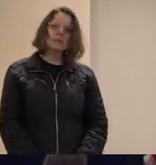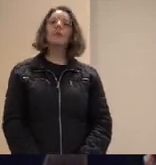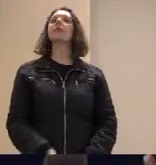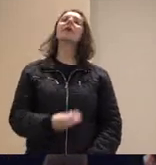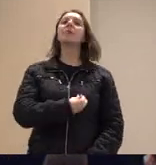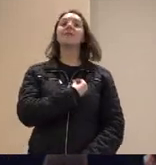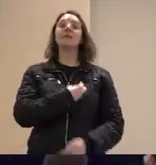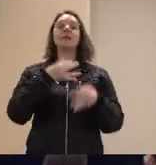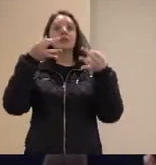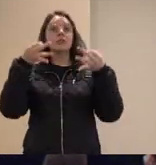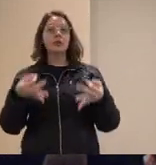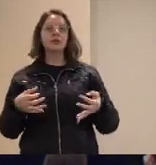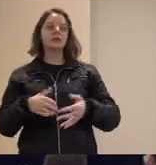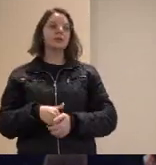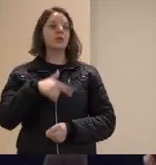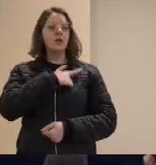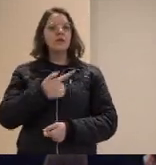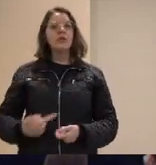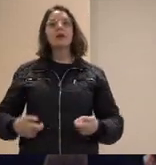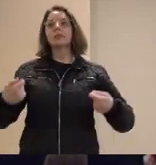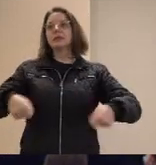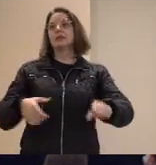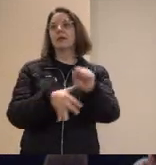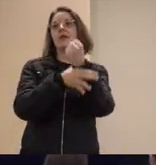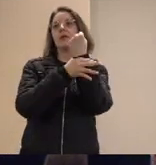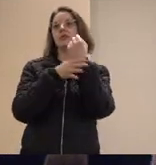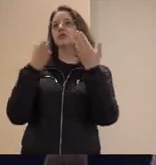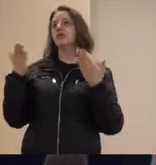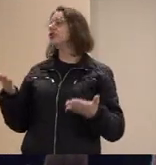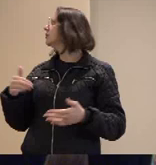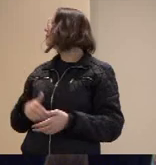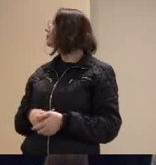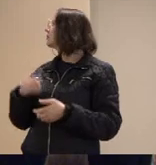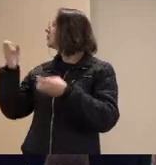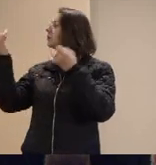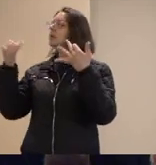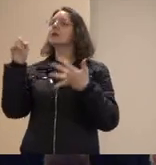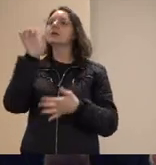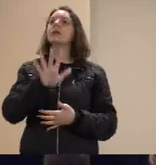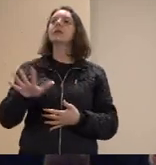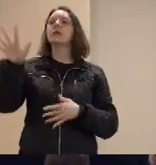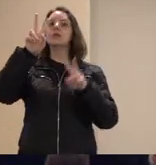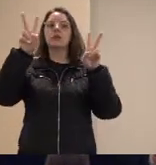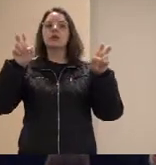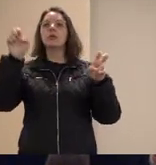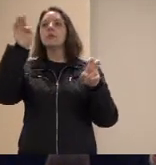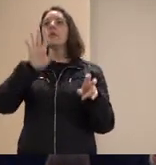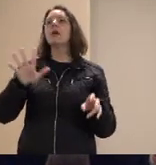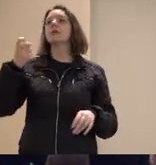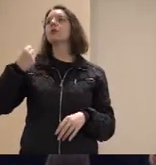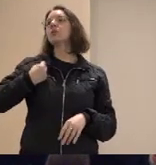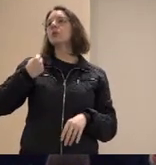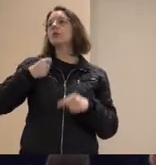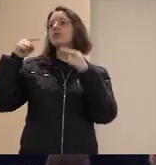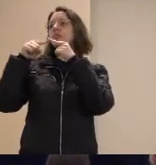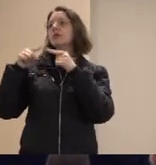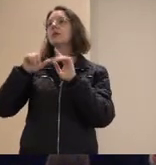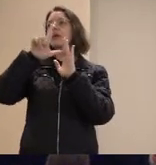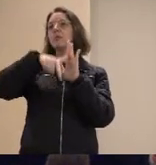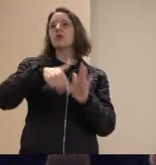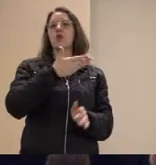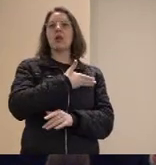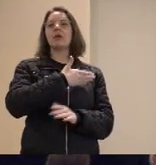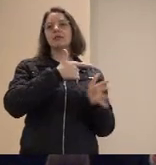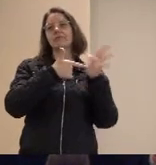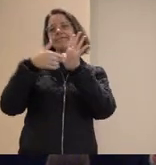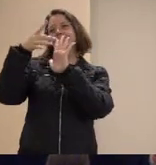O Estado precisa garantir. Bom, aqui um pouco o cenário brasileiro, que depois vai ser apresentado por os demais